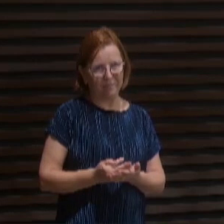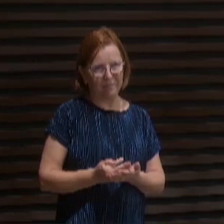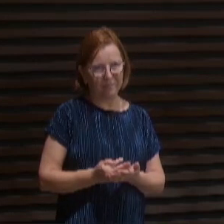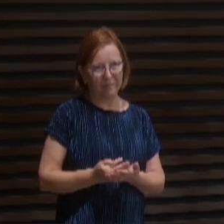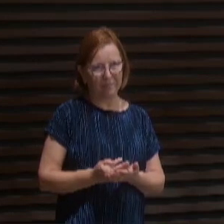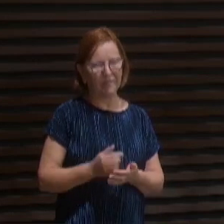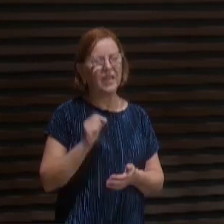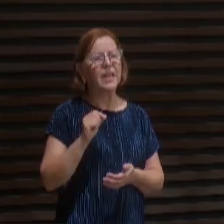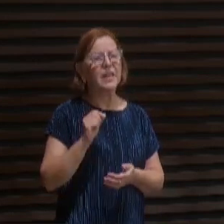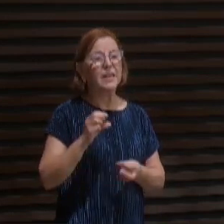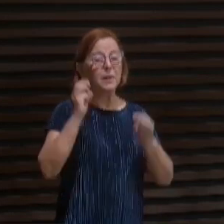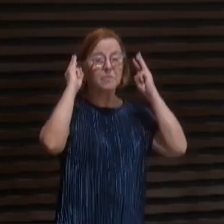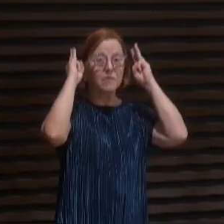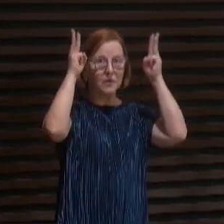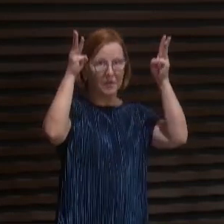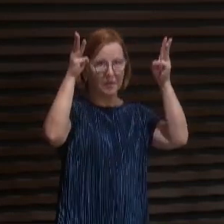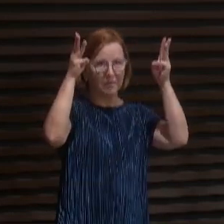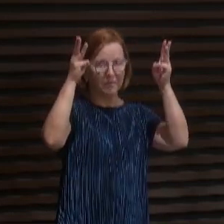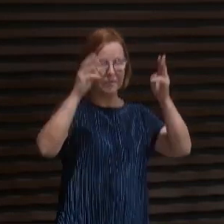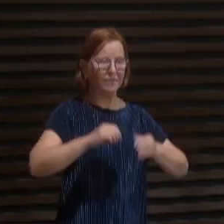era Moisés?